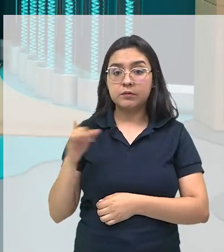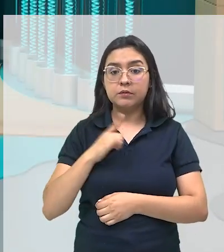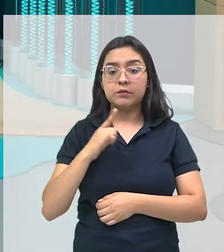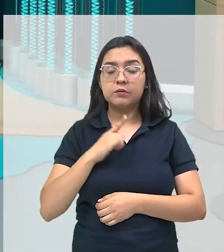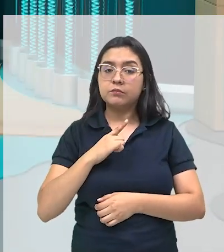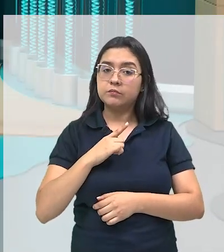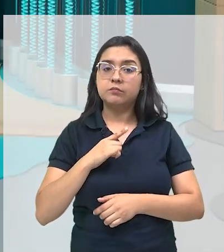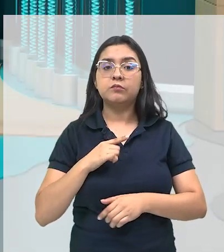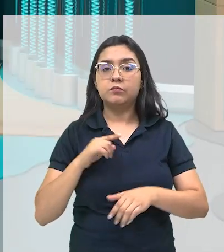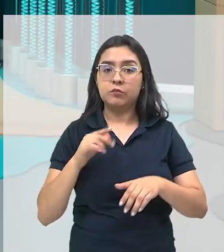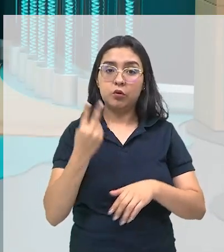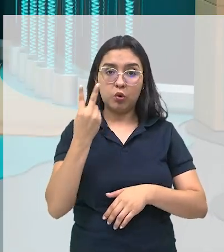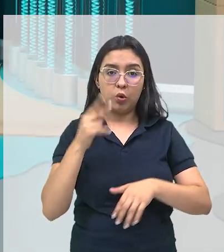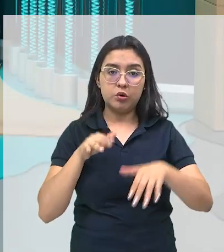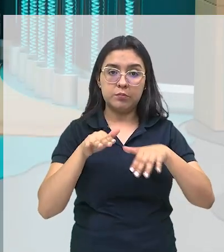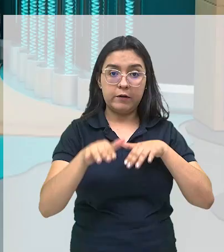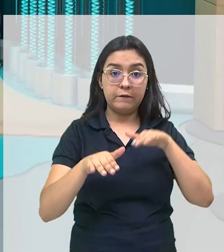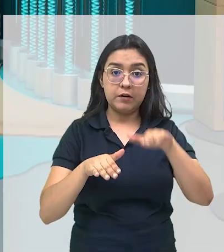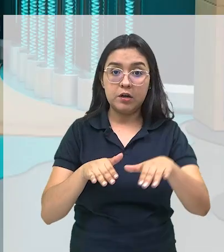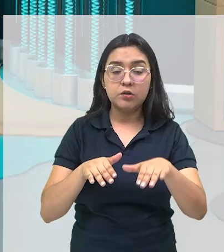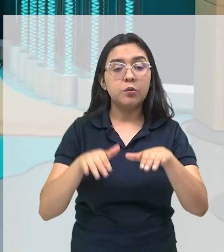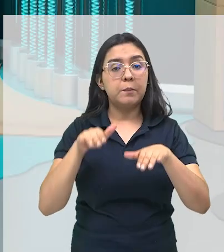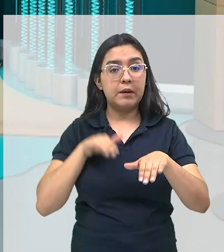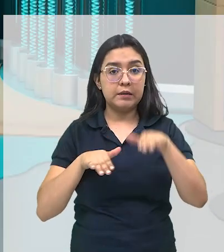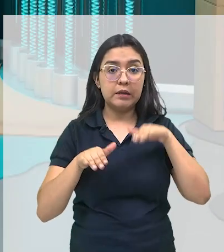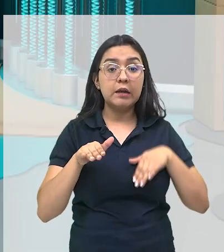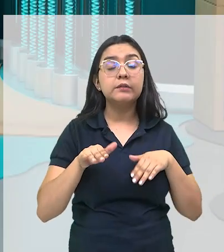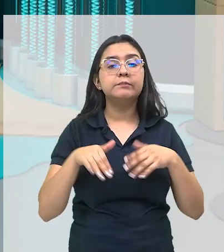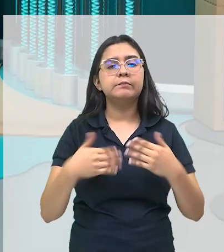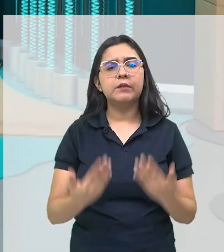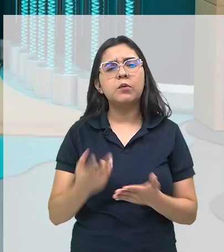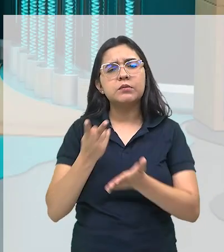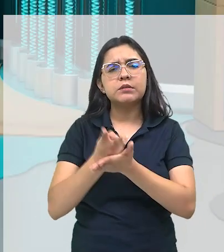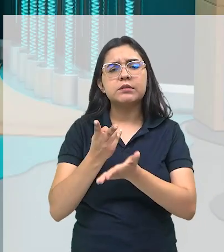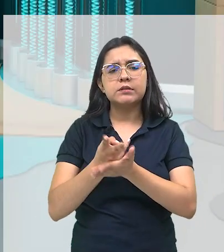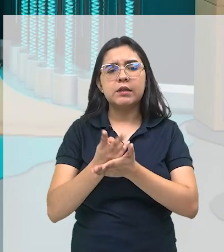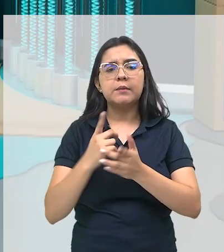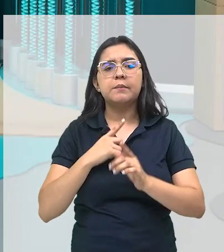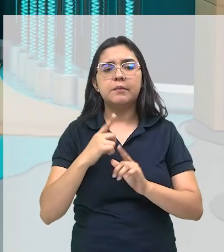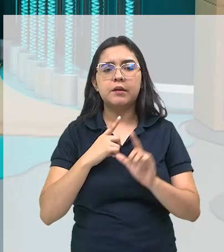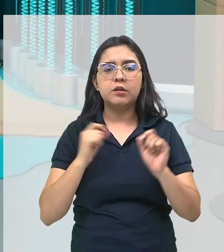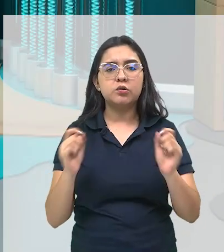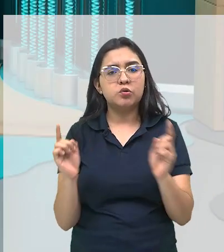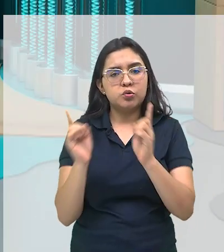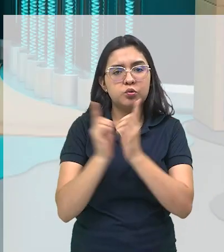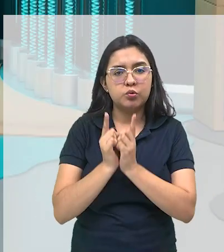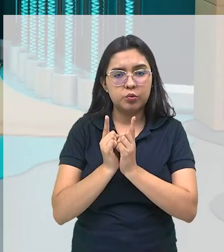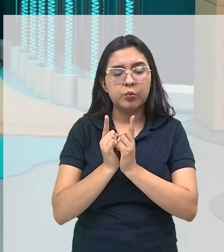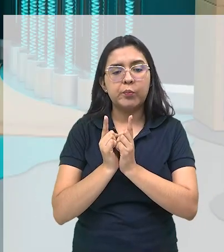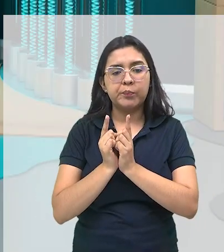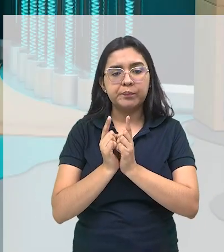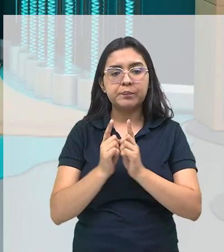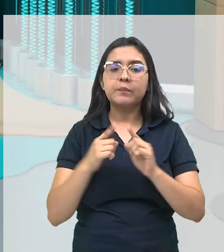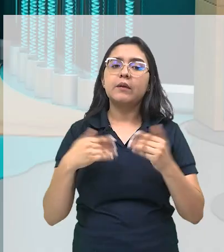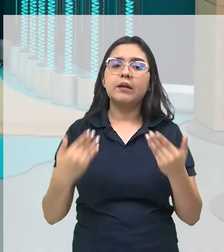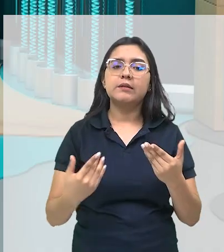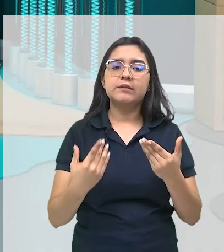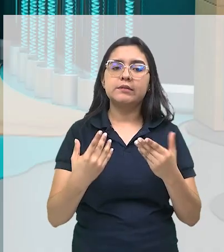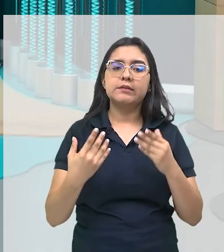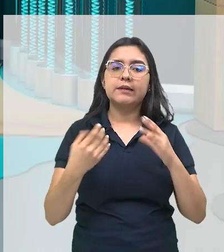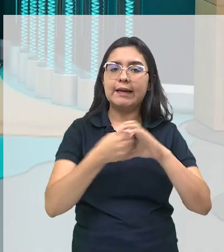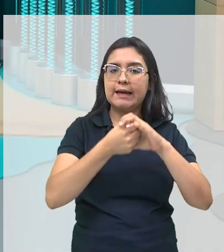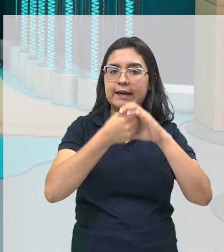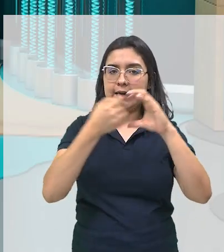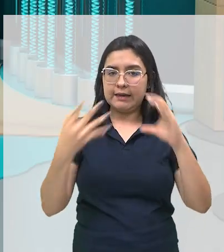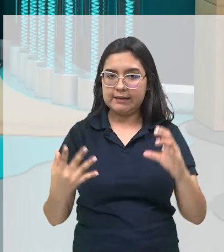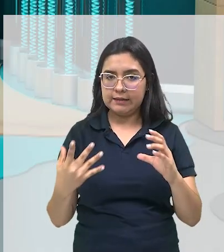para frente, 2 para trás. E aí, sempre do lado. Essa forma característica dos